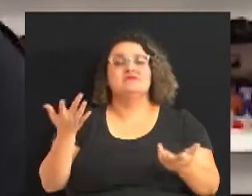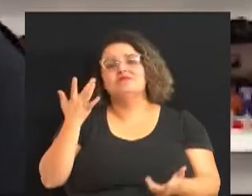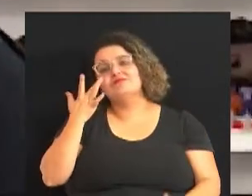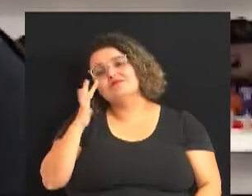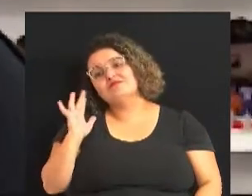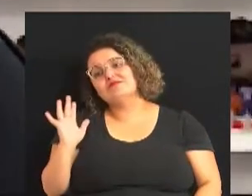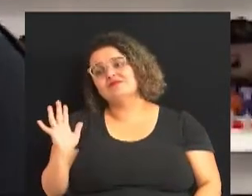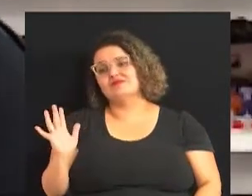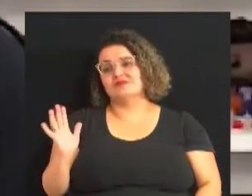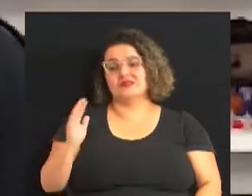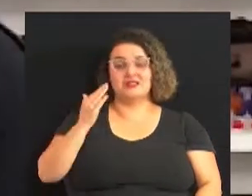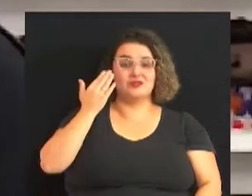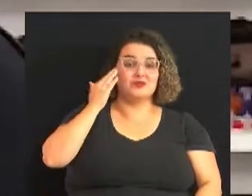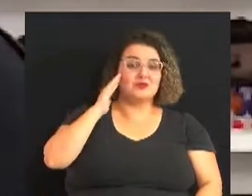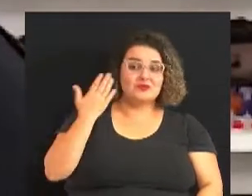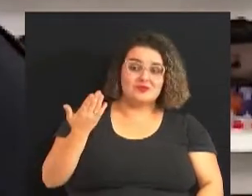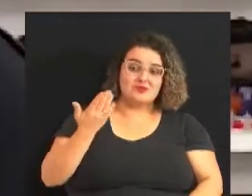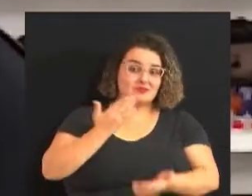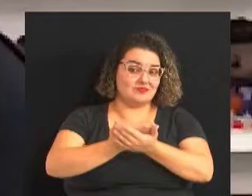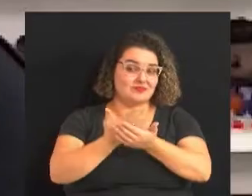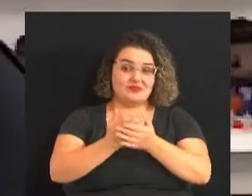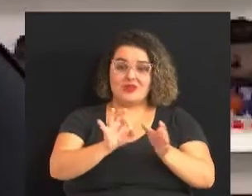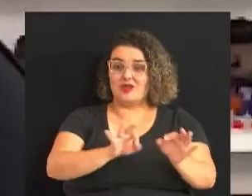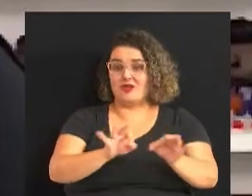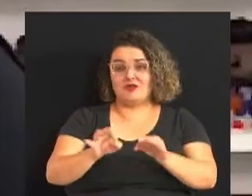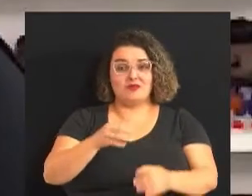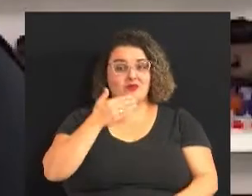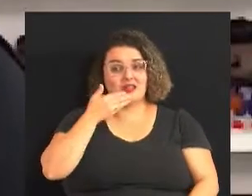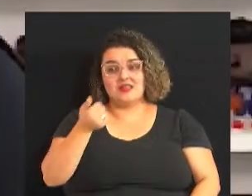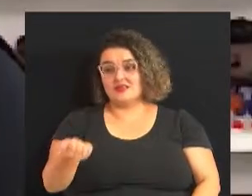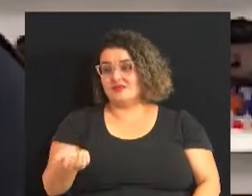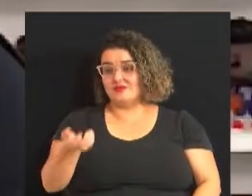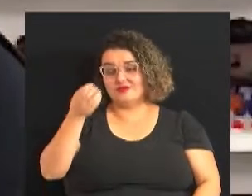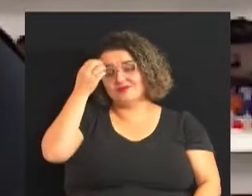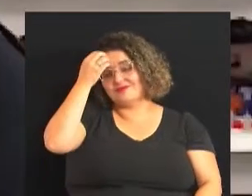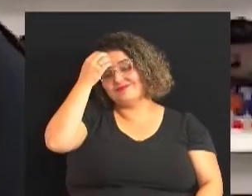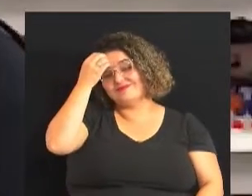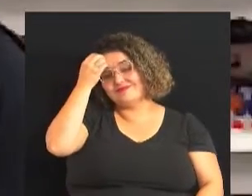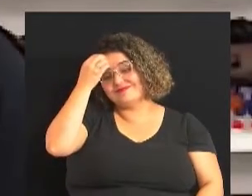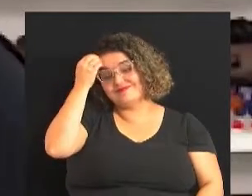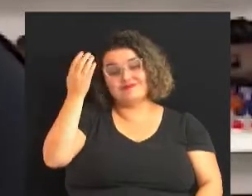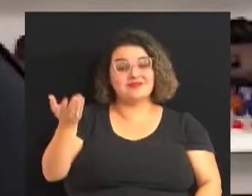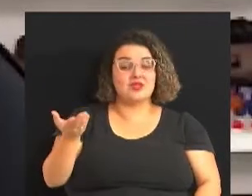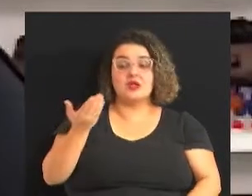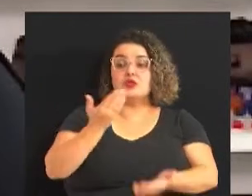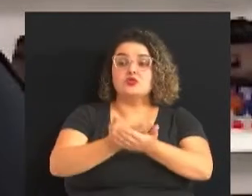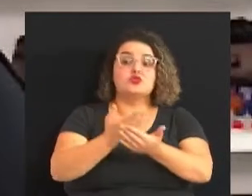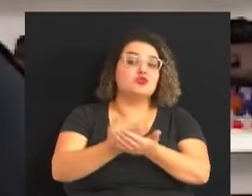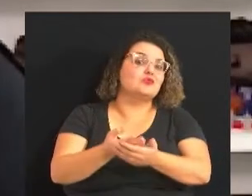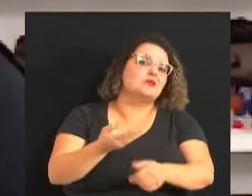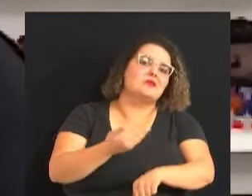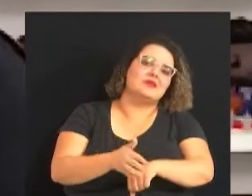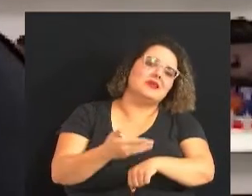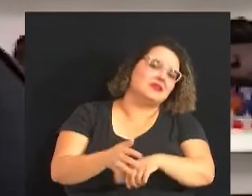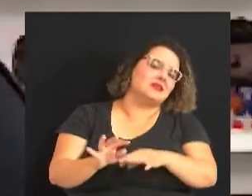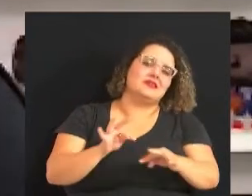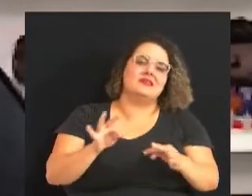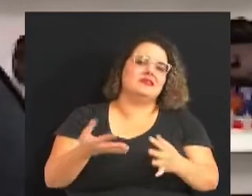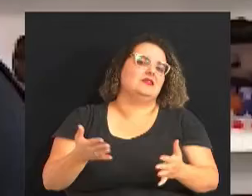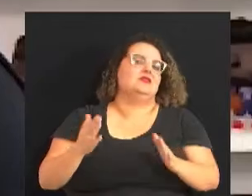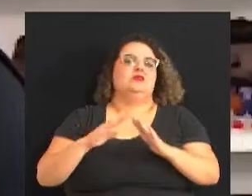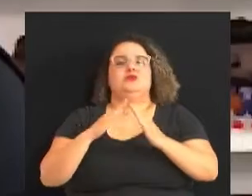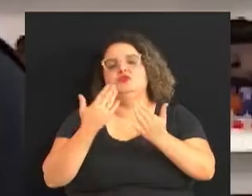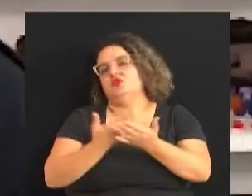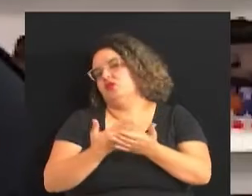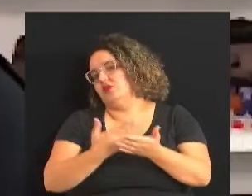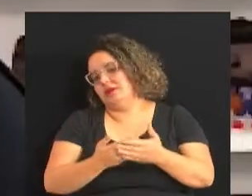um entendimento, um estudo, um preparo melhor, o cara estudar para ser treinador, a escola de treinadores.